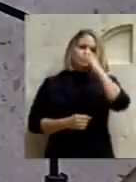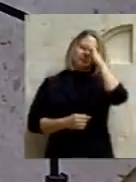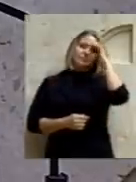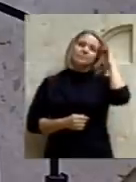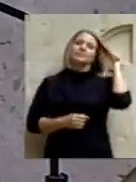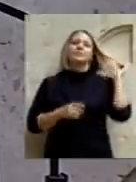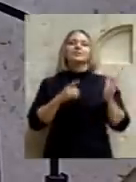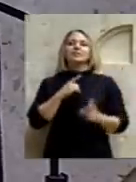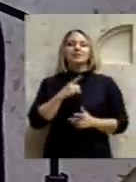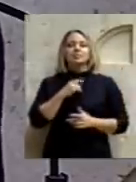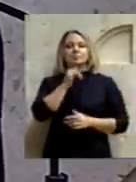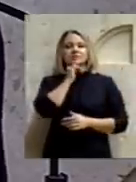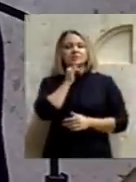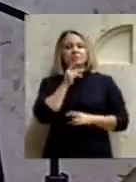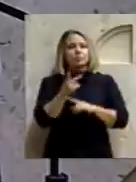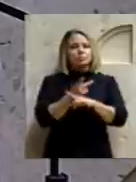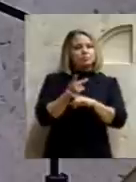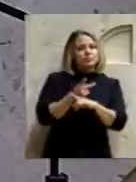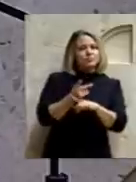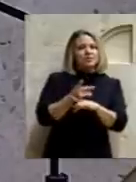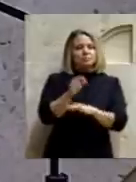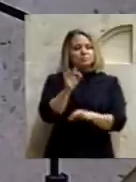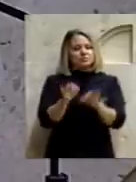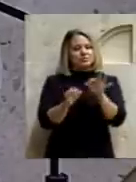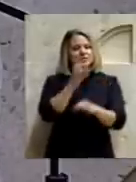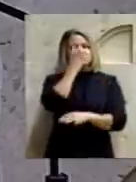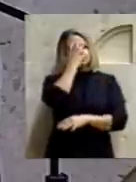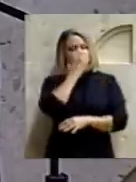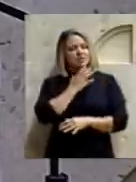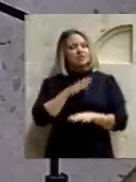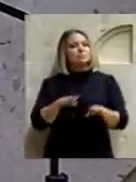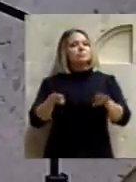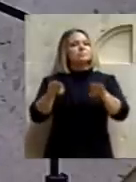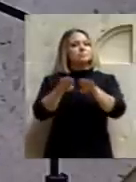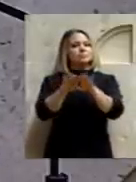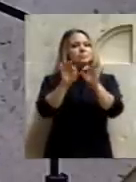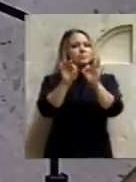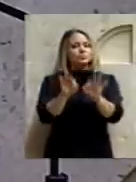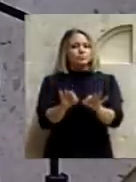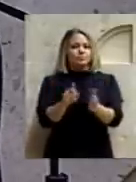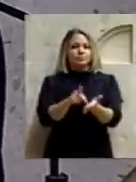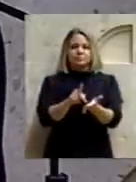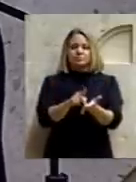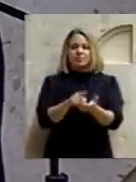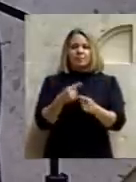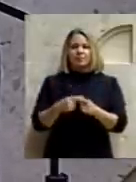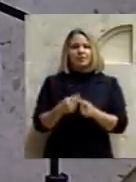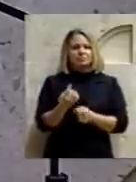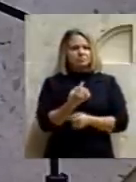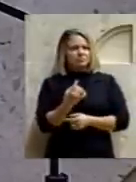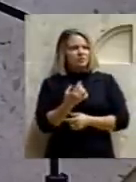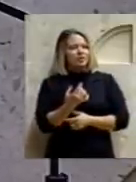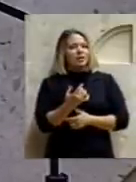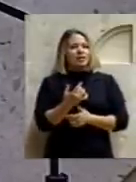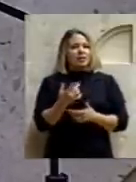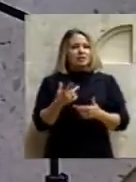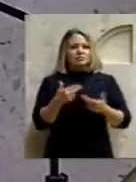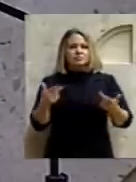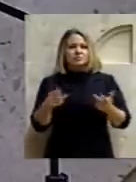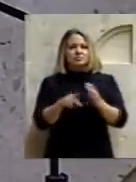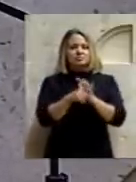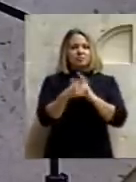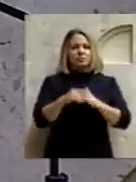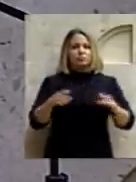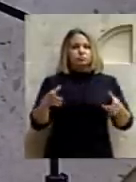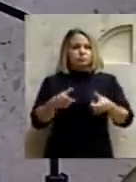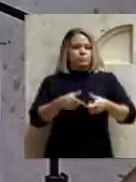O que buscamos é um judiciário célere, efetivo e justo. De nada valem as edificações